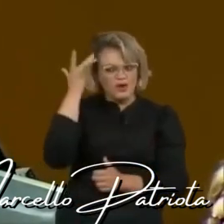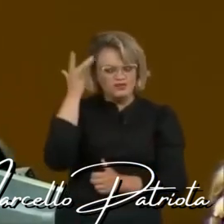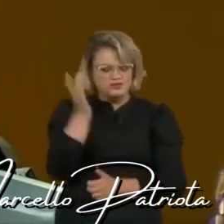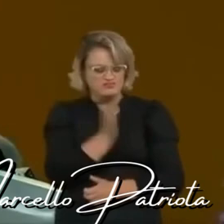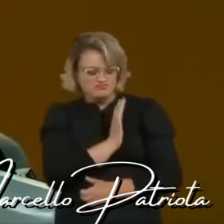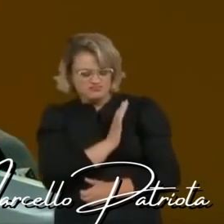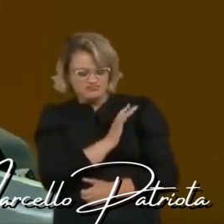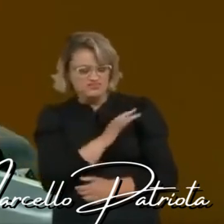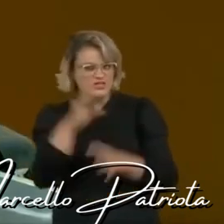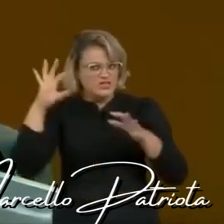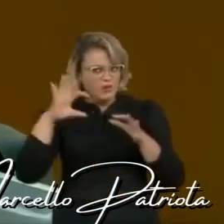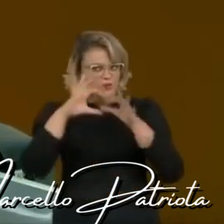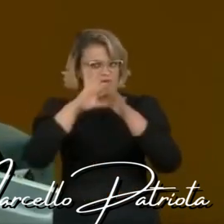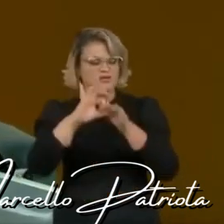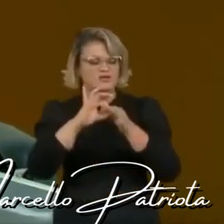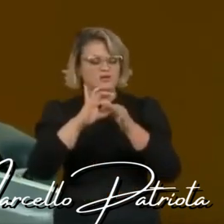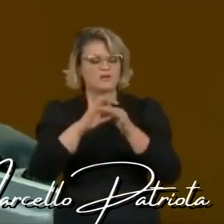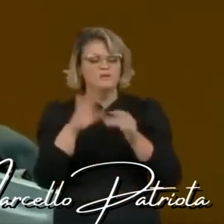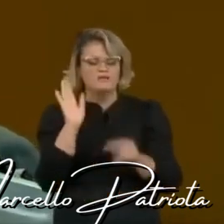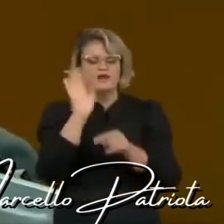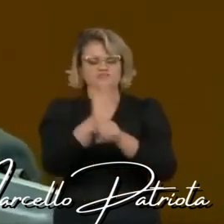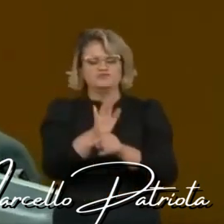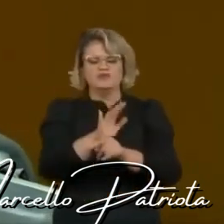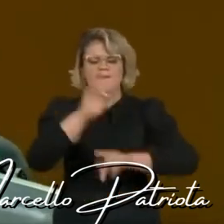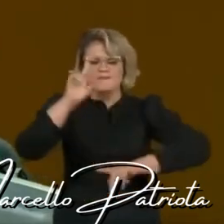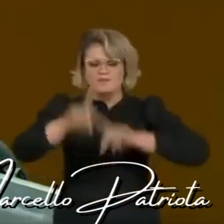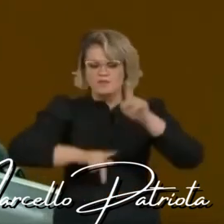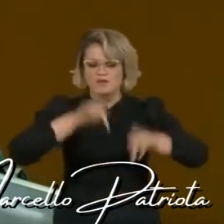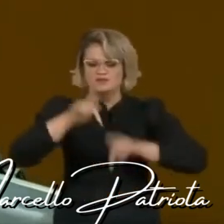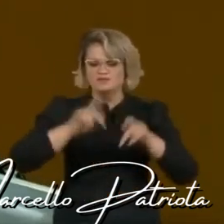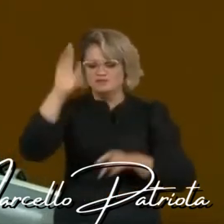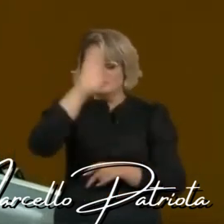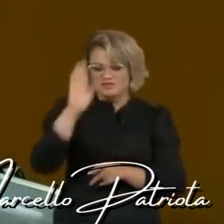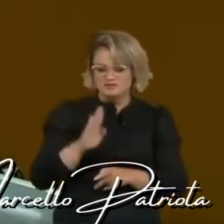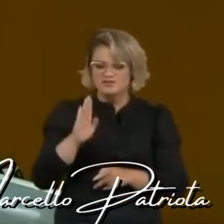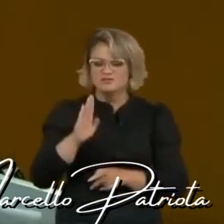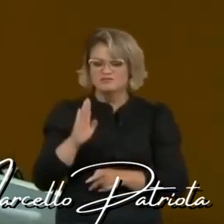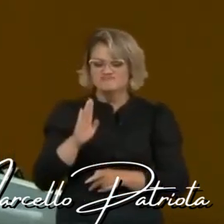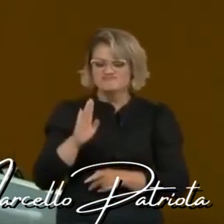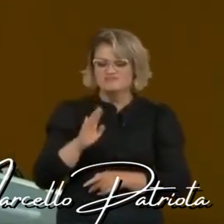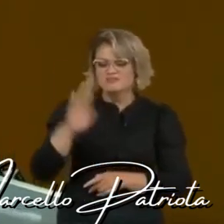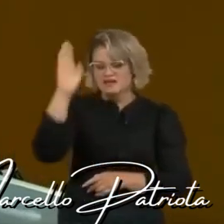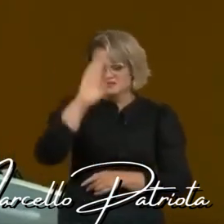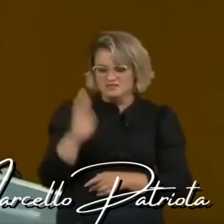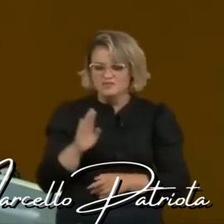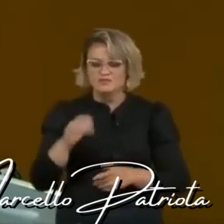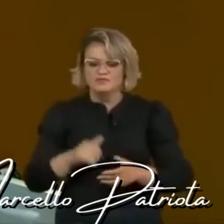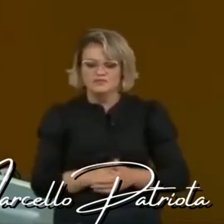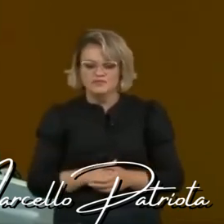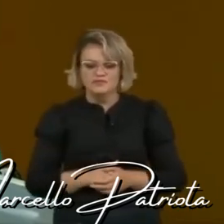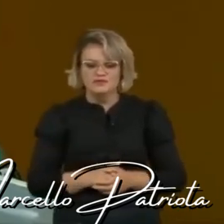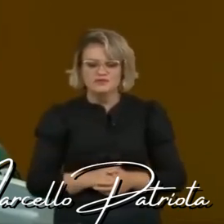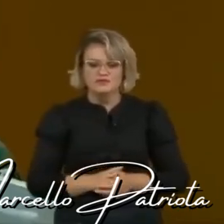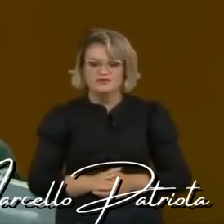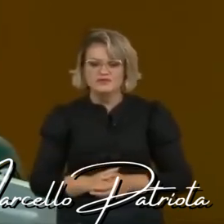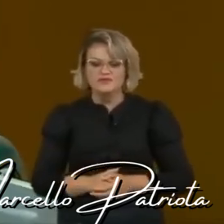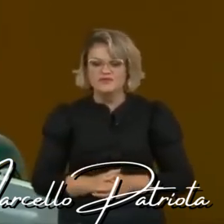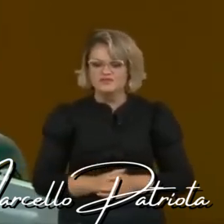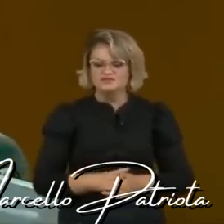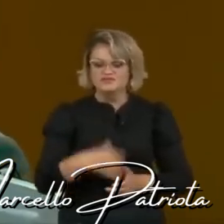procurando o bem do povo que te pariu. Uma metade é Brasil, outra metade